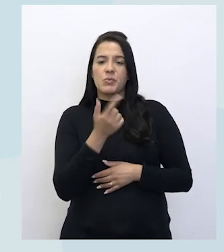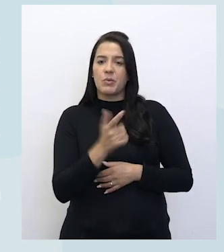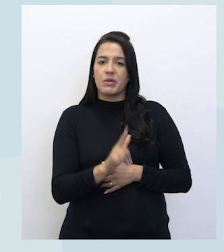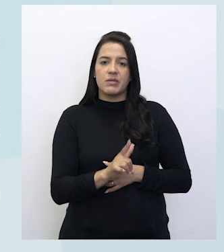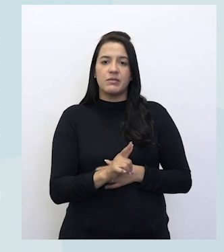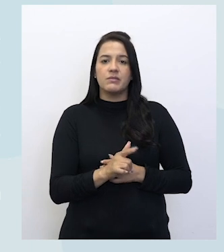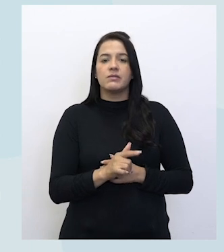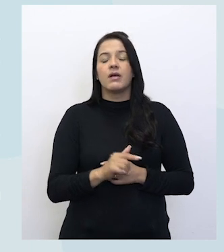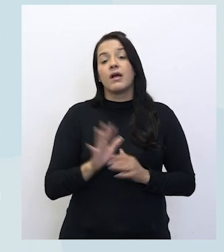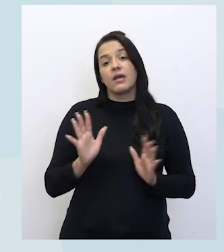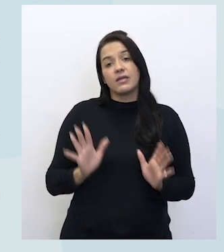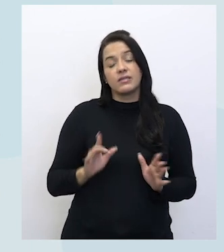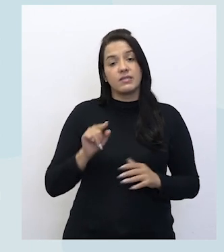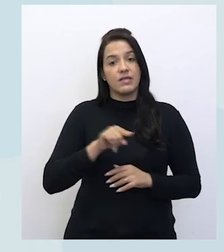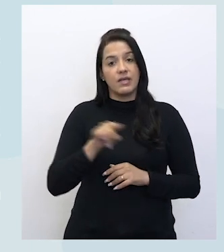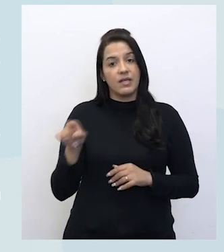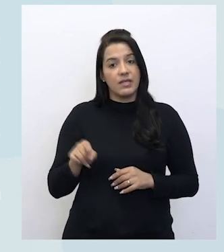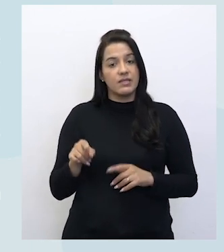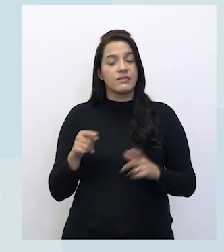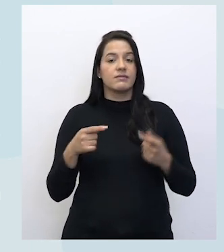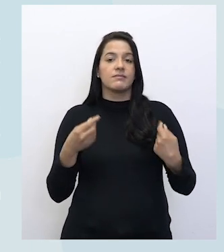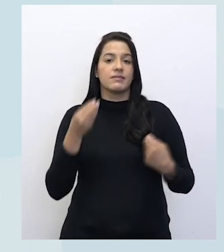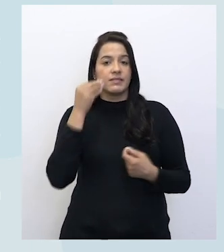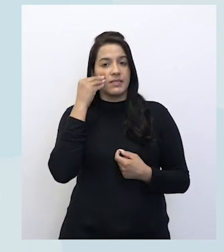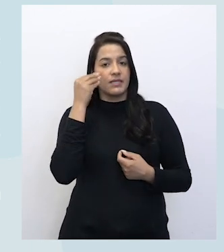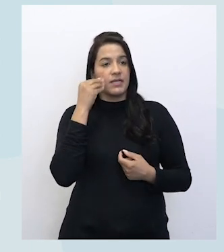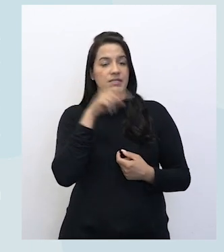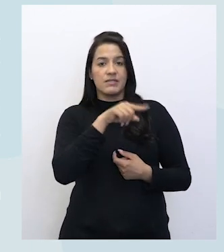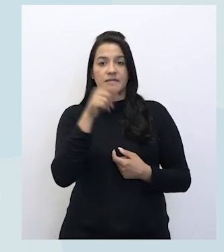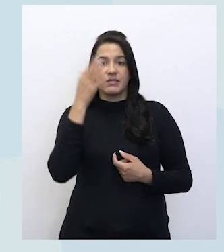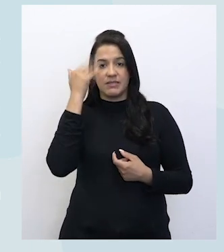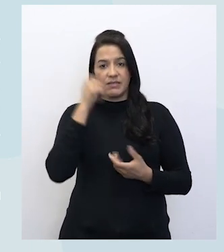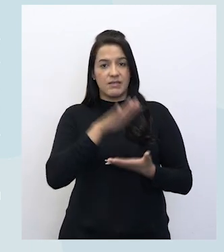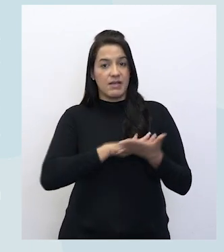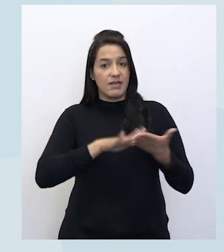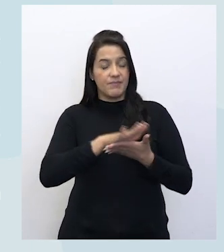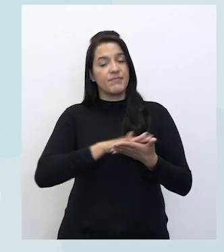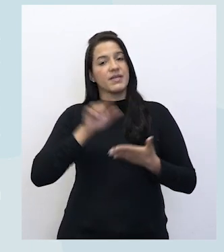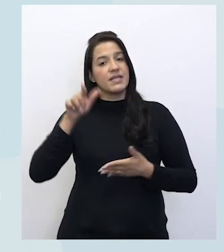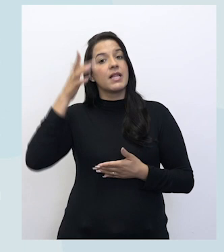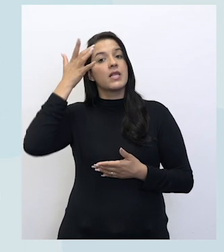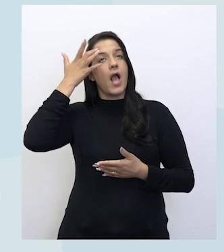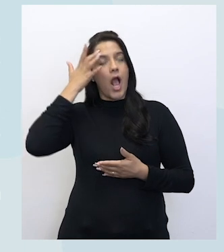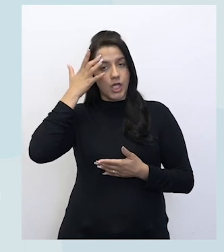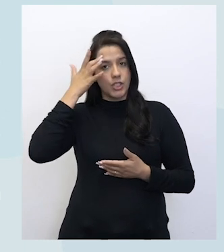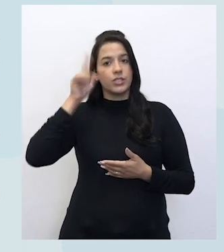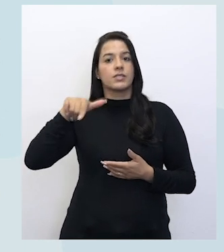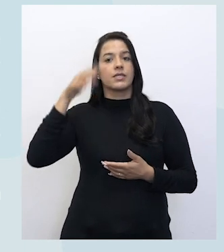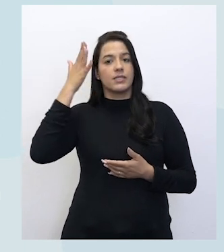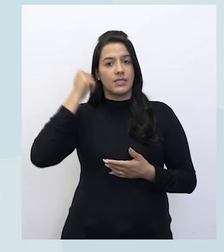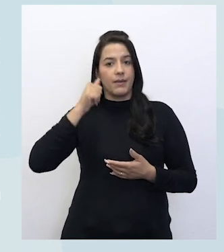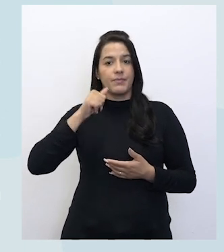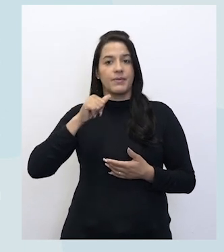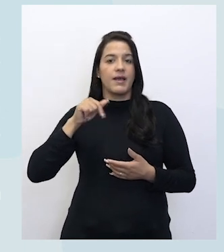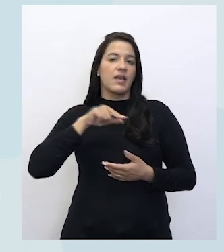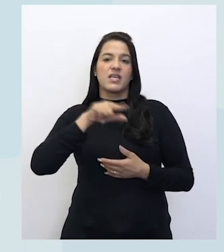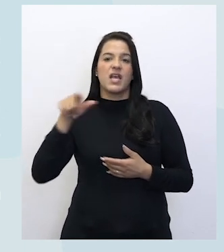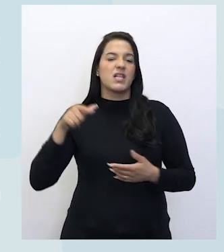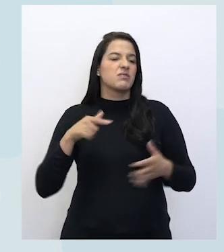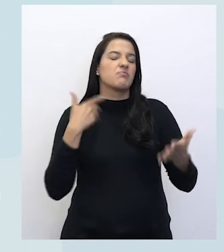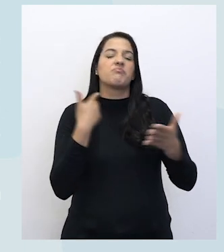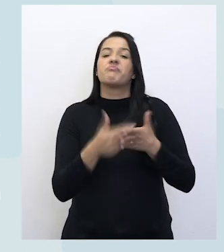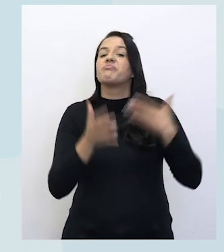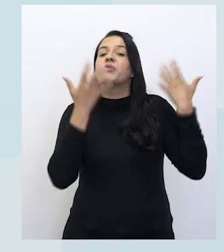né? Já os ignorantes, embora nada saibam, eles acham que sabem o suficiente e eles não desejam